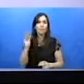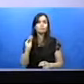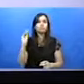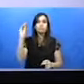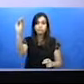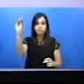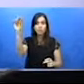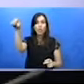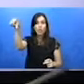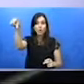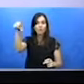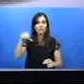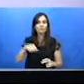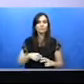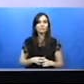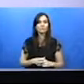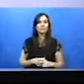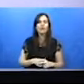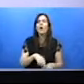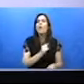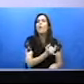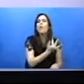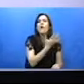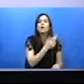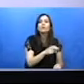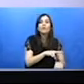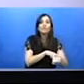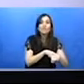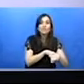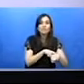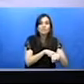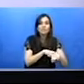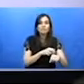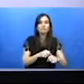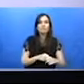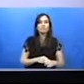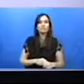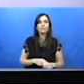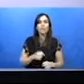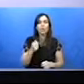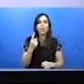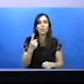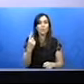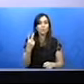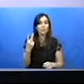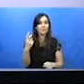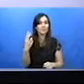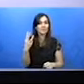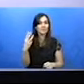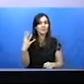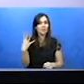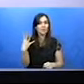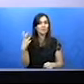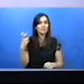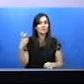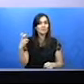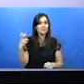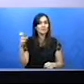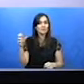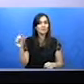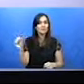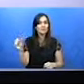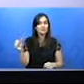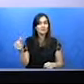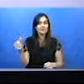esse número aqui. E quantos ovos verdes? 1, 2, 3, 4,